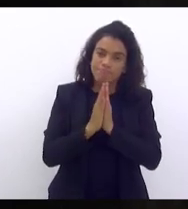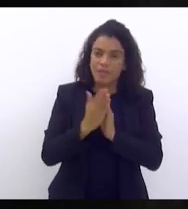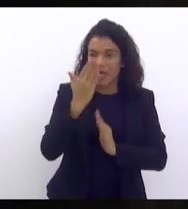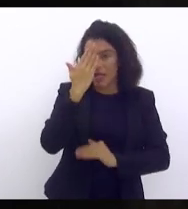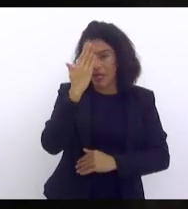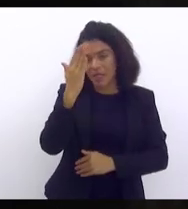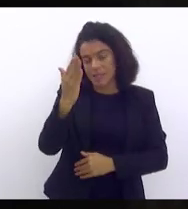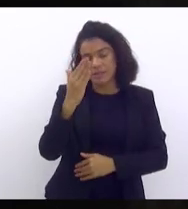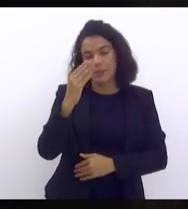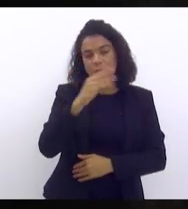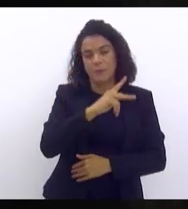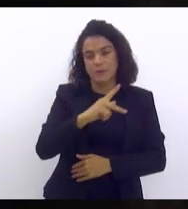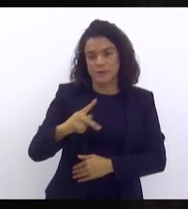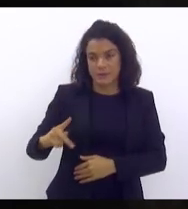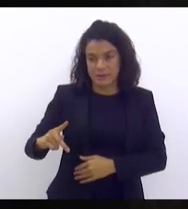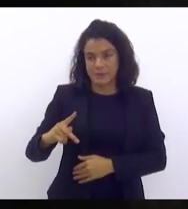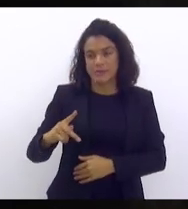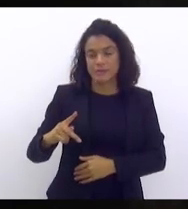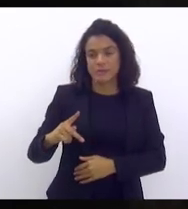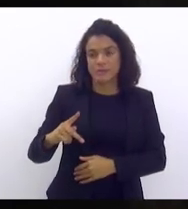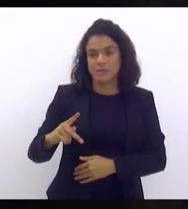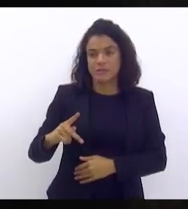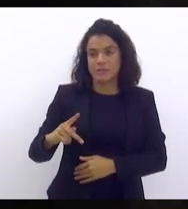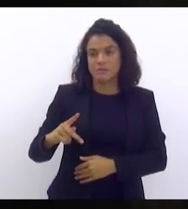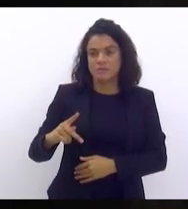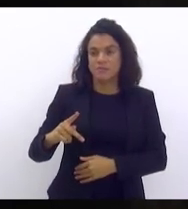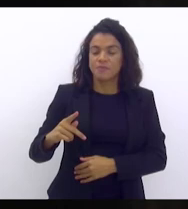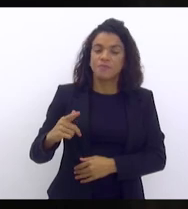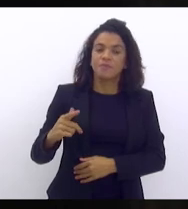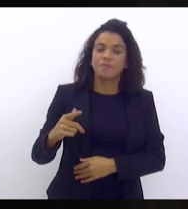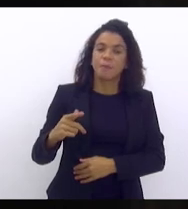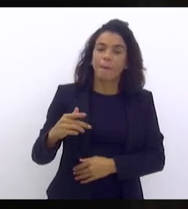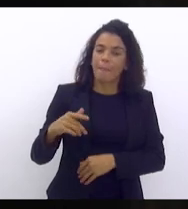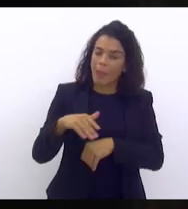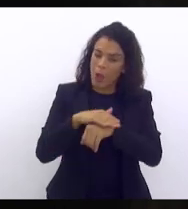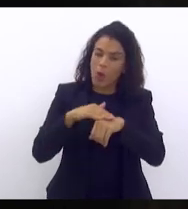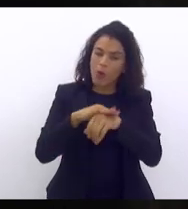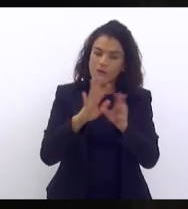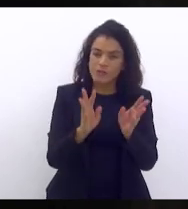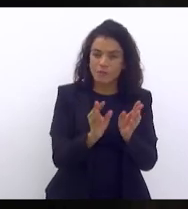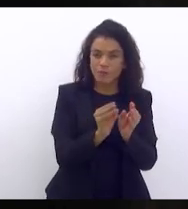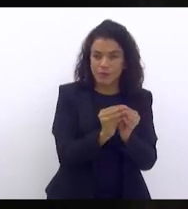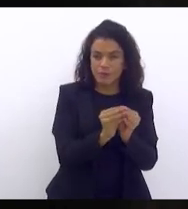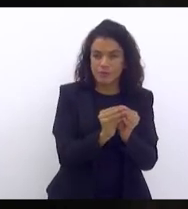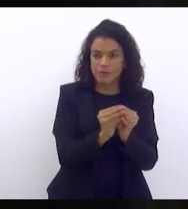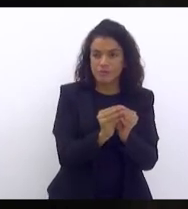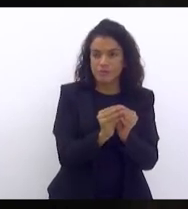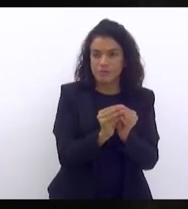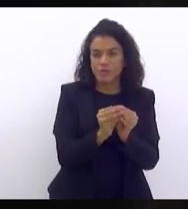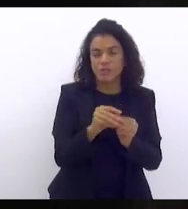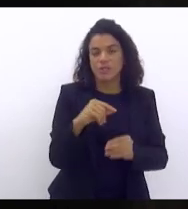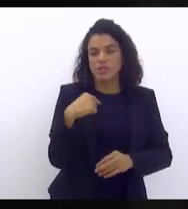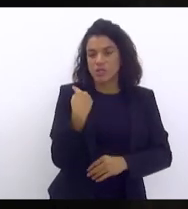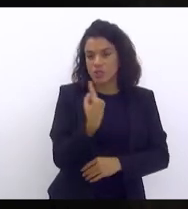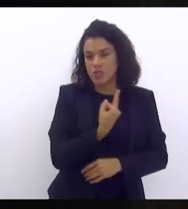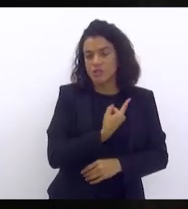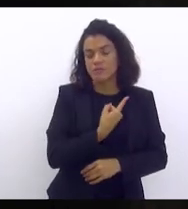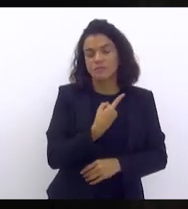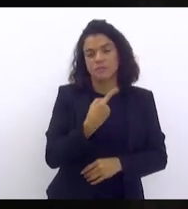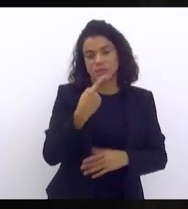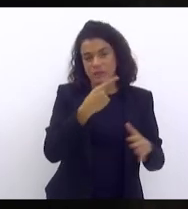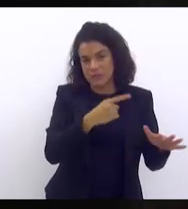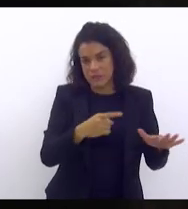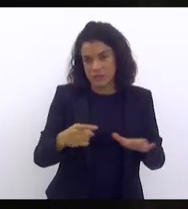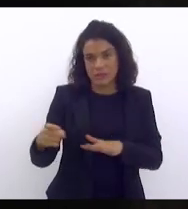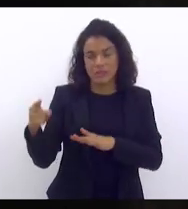presidente, porque eu conversei com ele um pouquinho antes de iniciar, e nós vamos, semana que vem, também